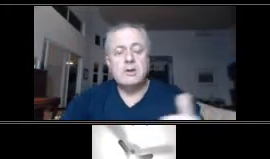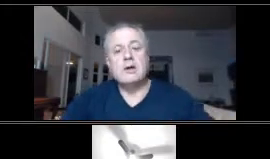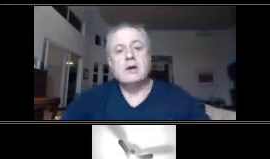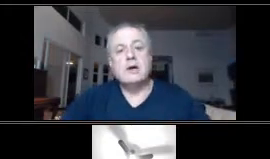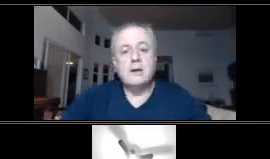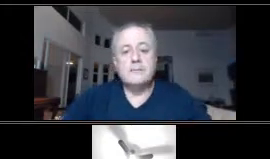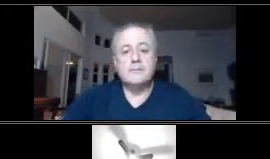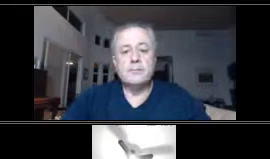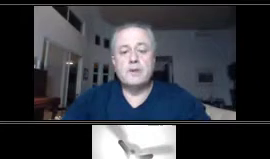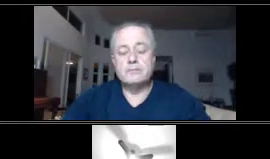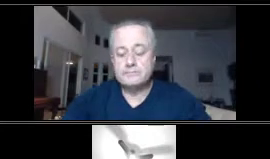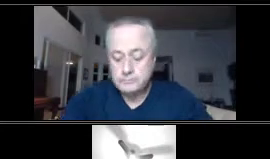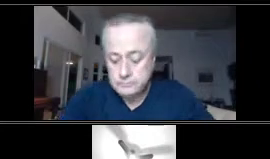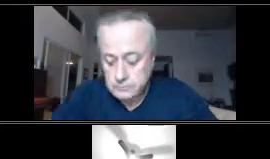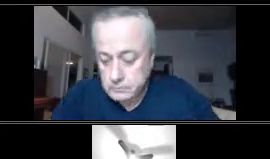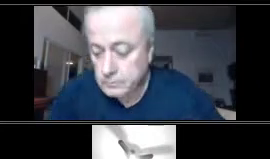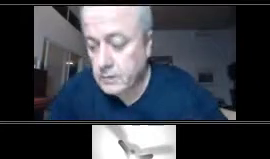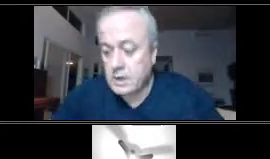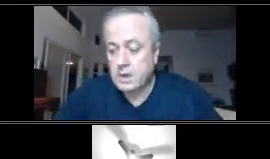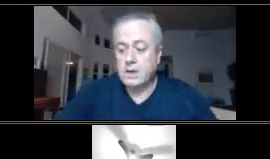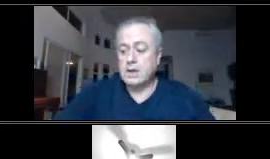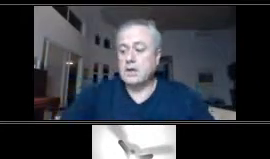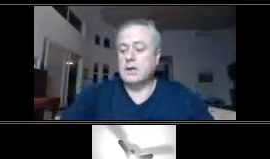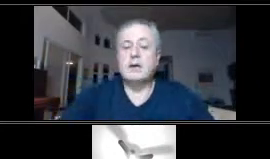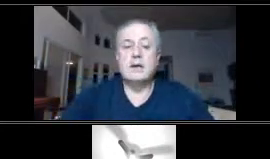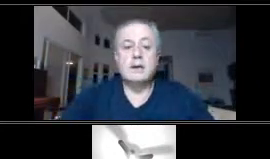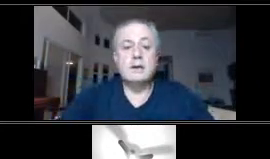espádua, a,